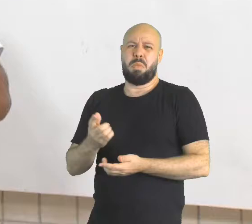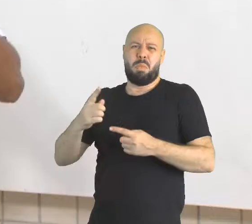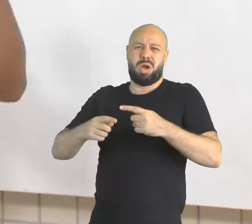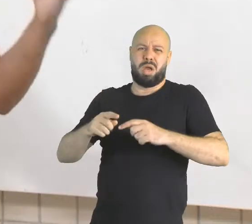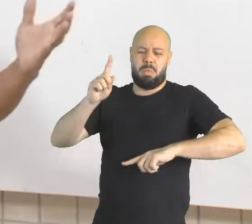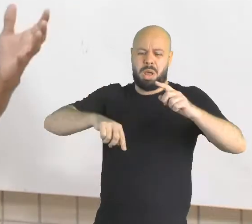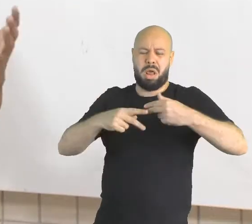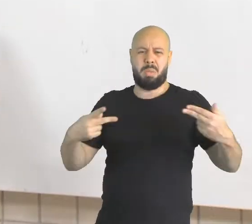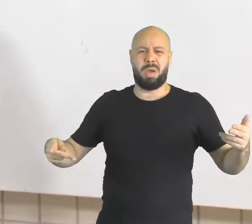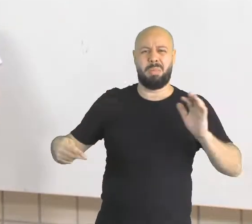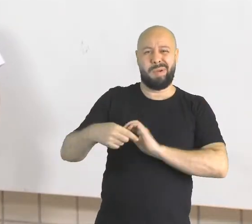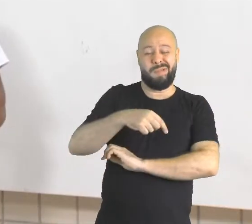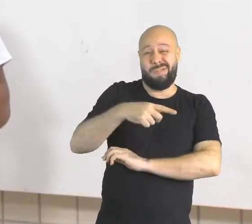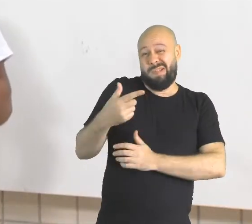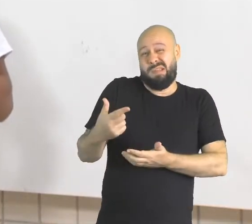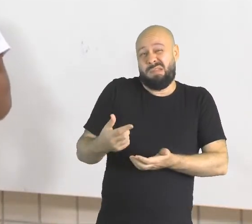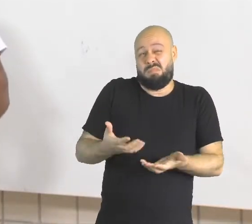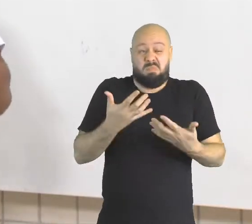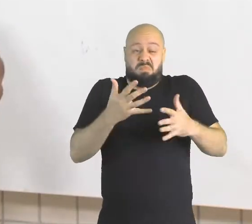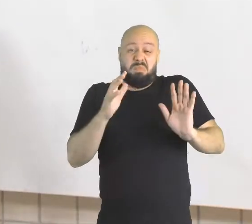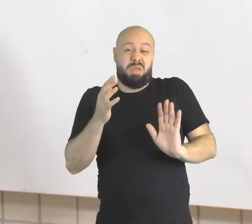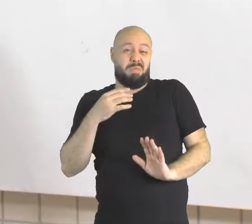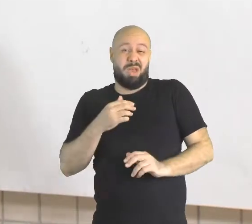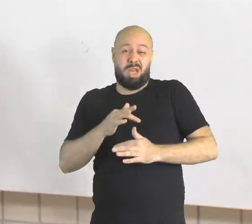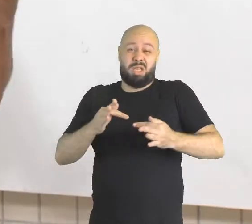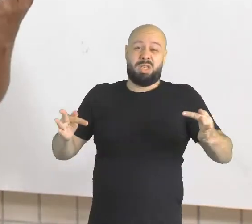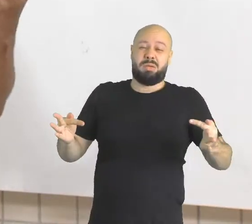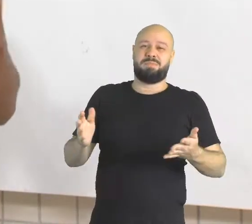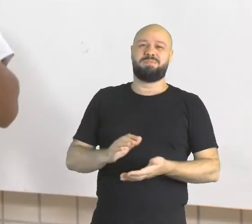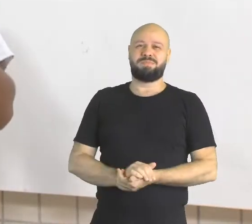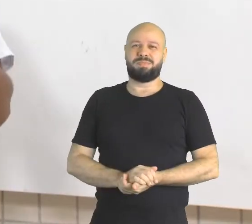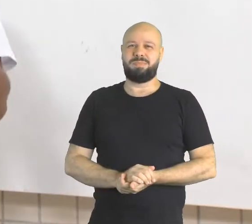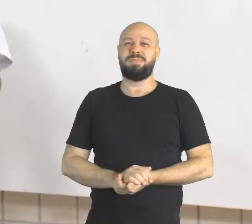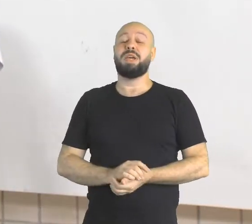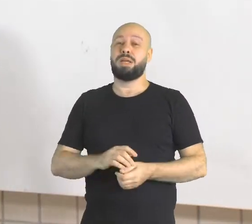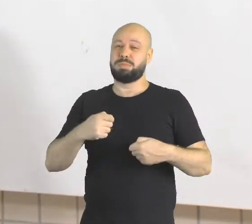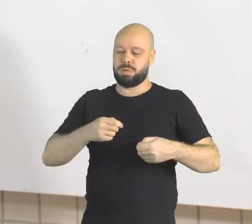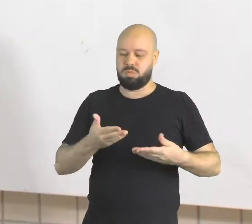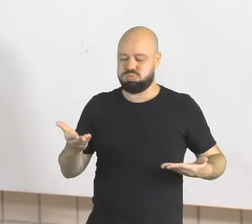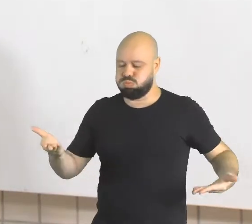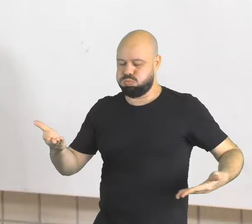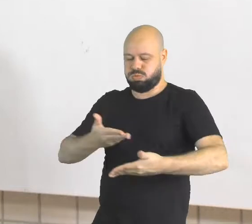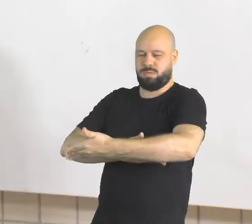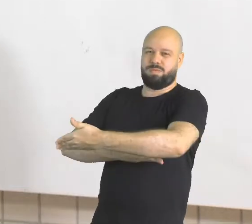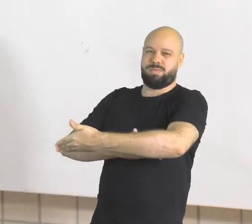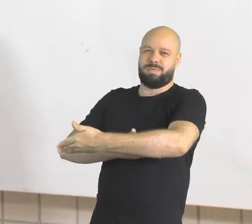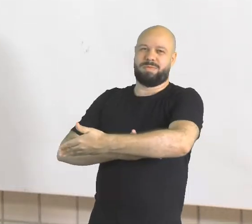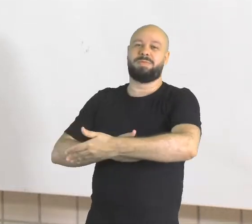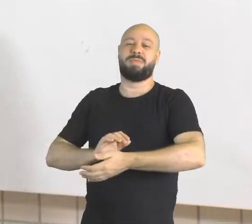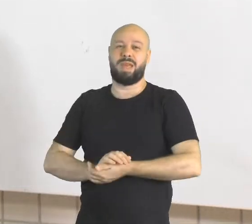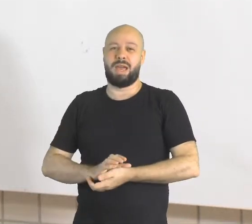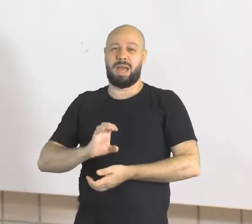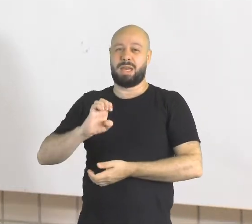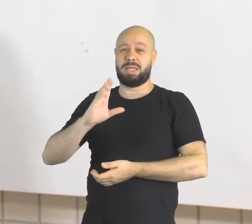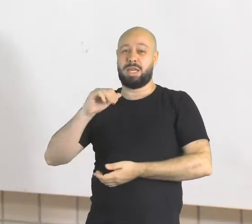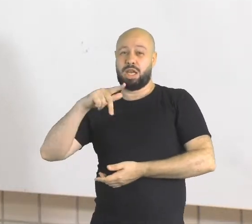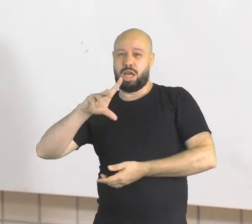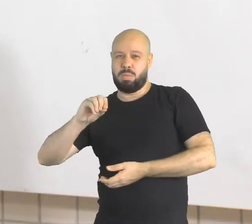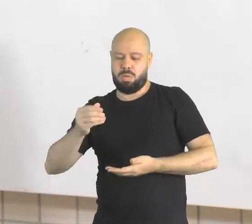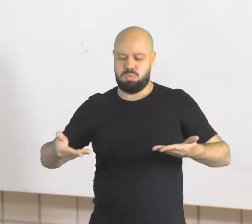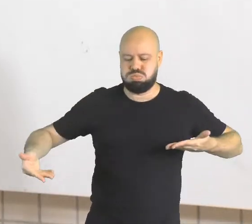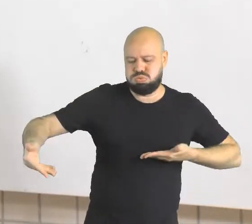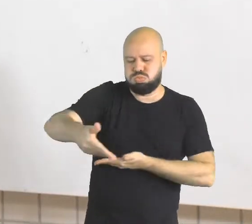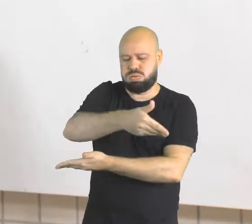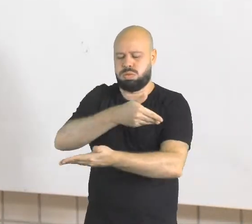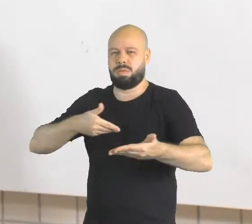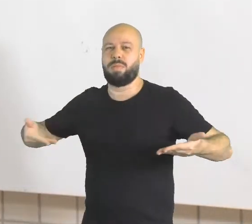não serviam tanto para ele, certo? E para o indígena servia. Então, a troca comercial do escambo, certo? É uma